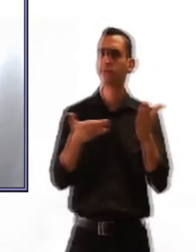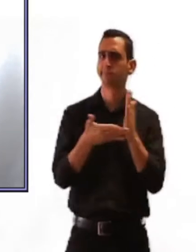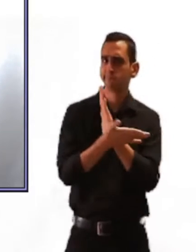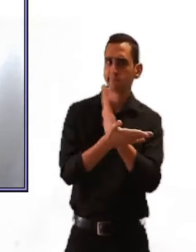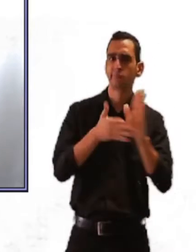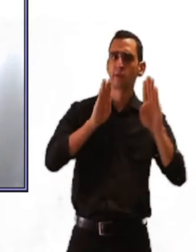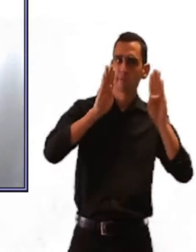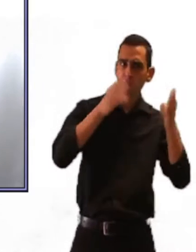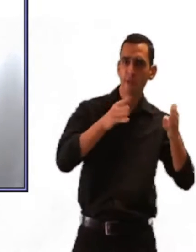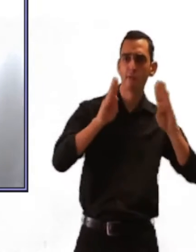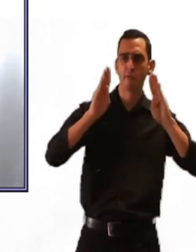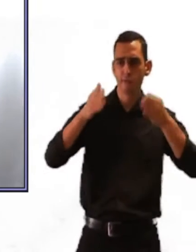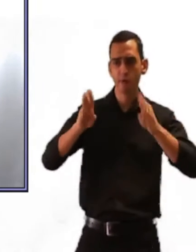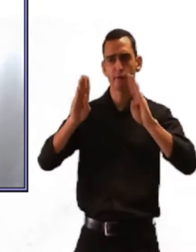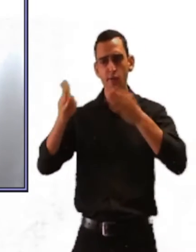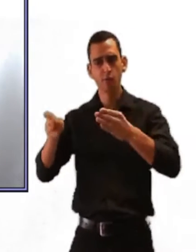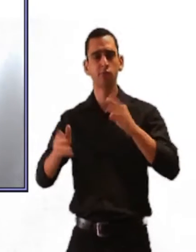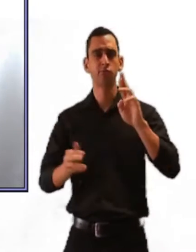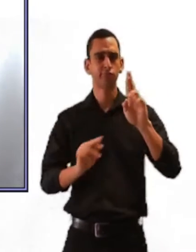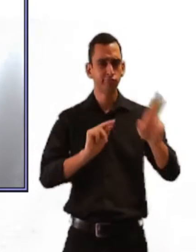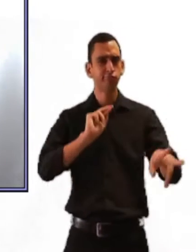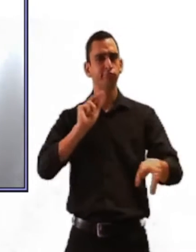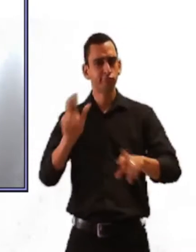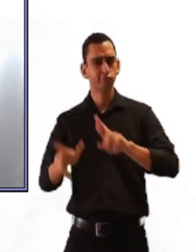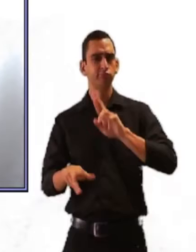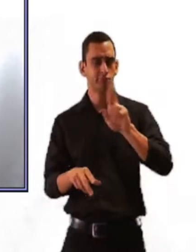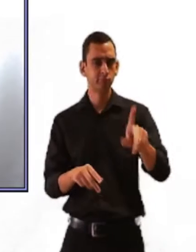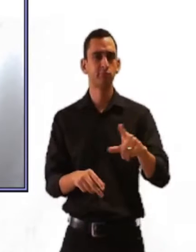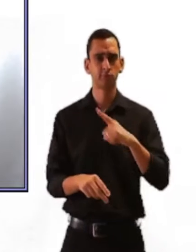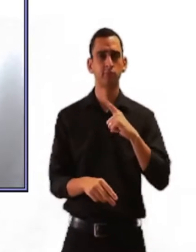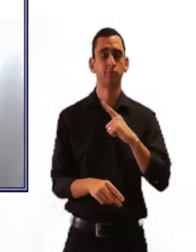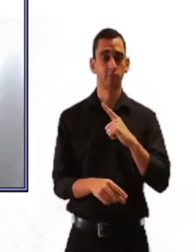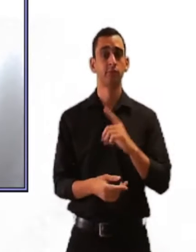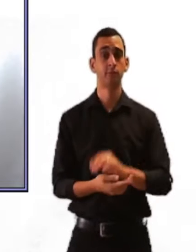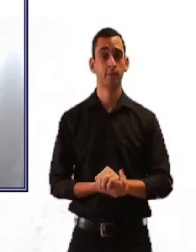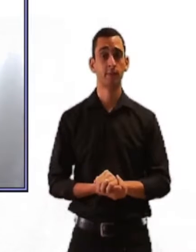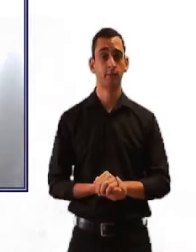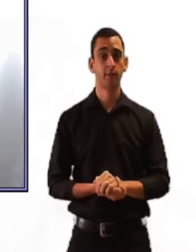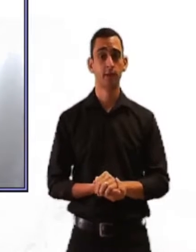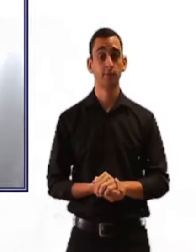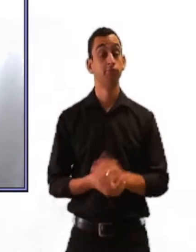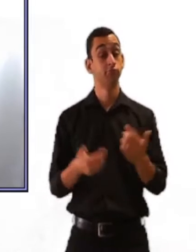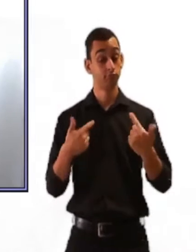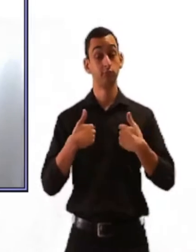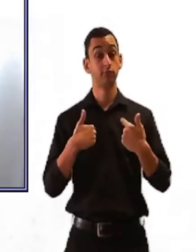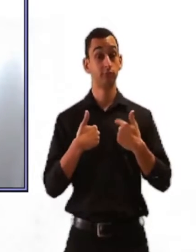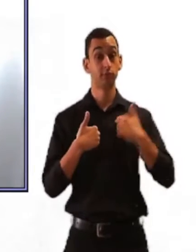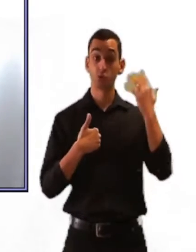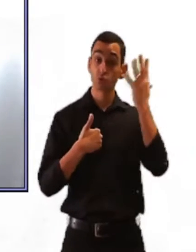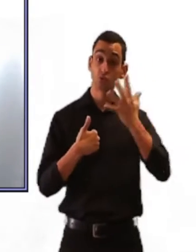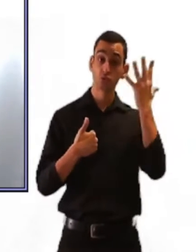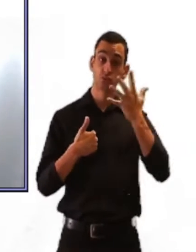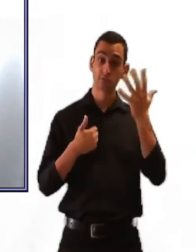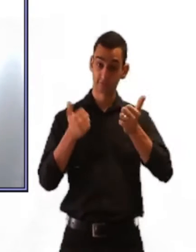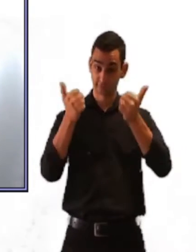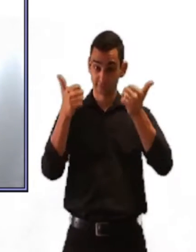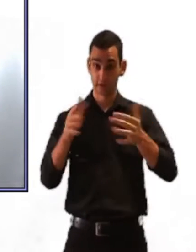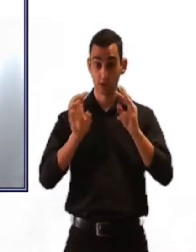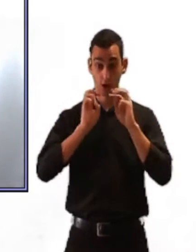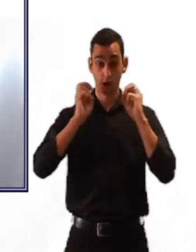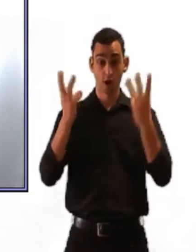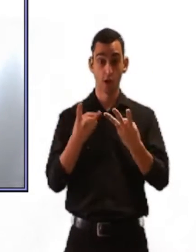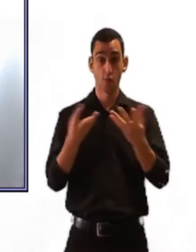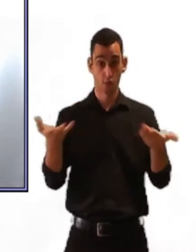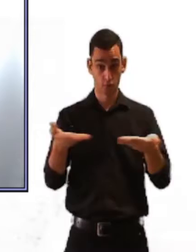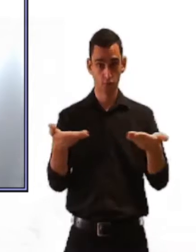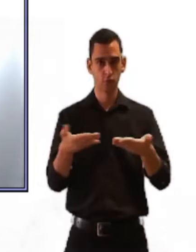enfoques, vários aspectos. O recorte que eu fiz aqui para esse webinar de hoje é